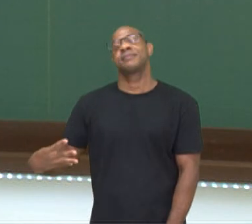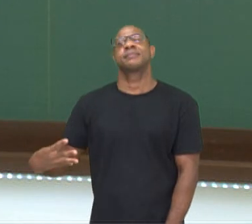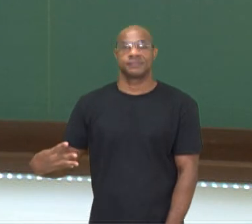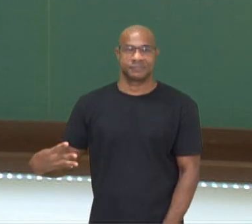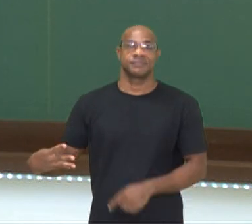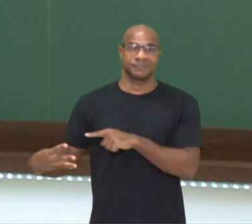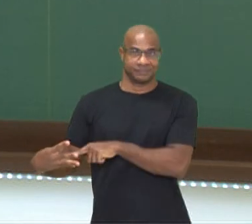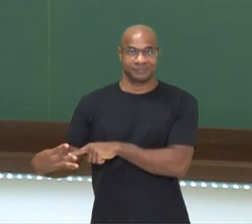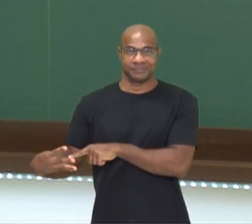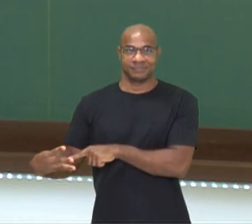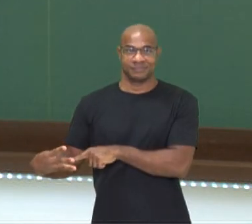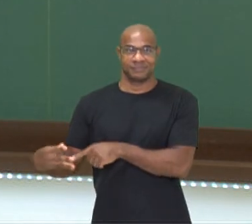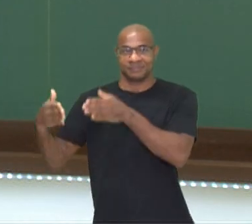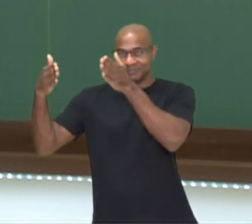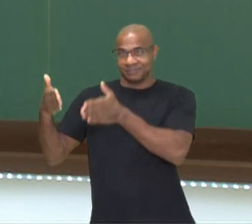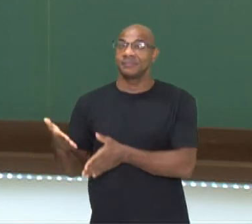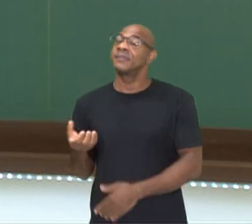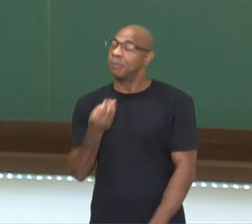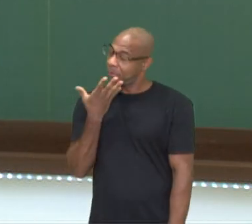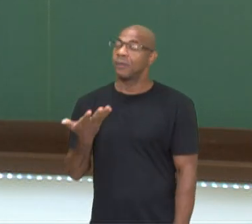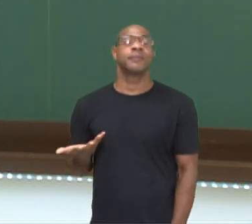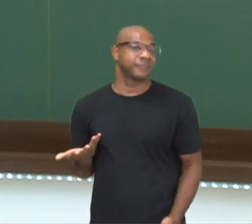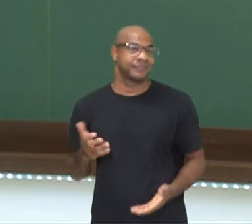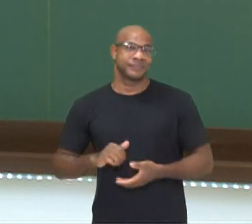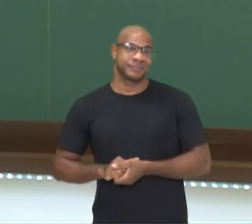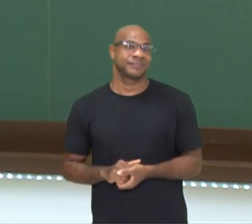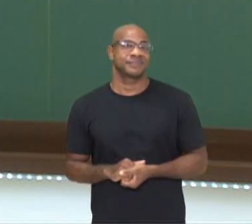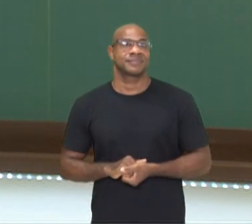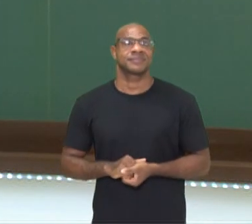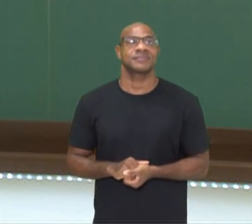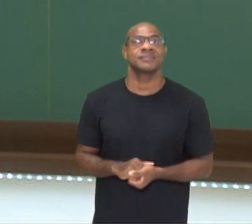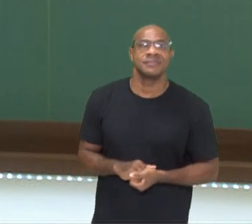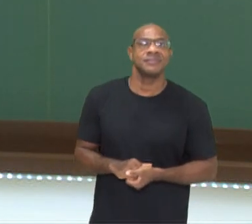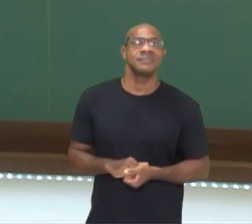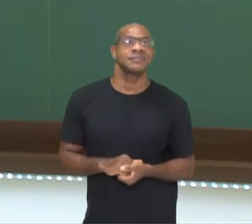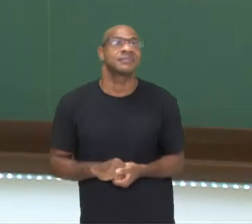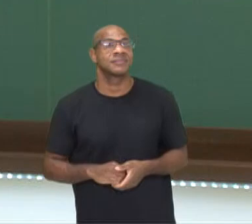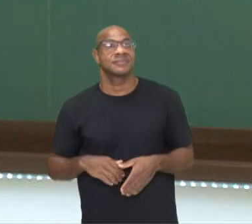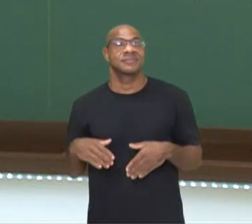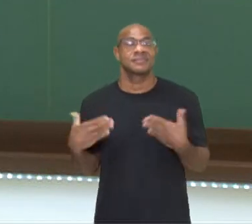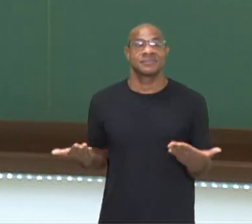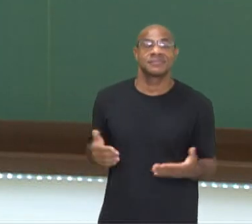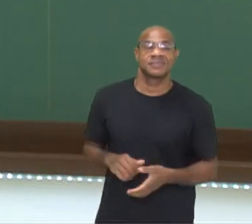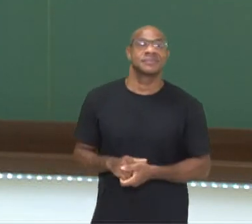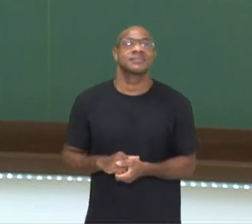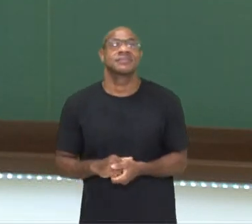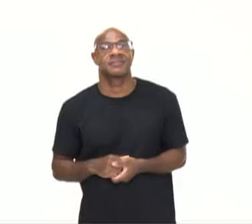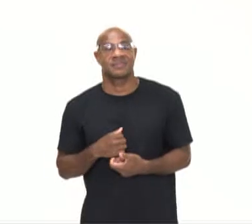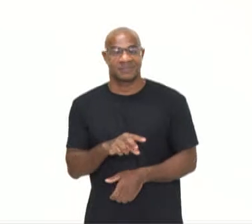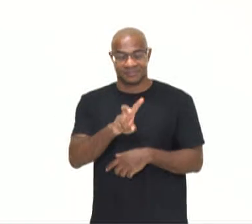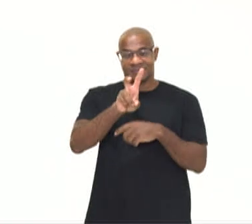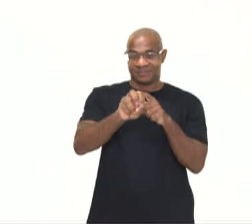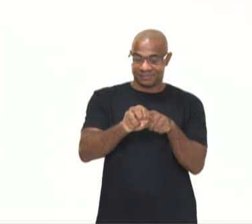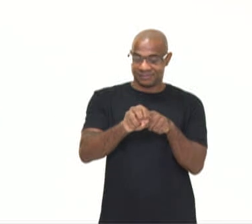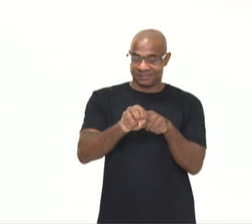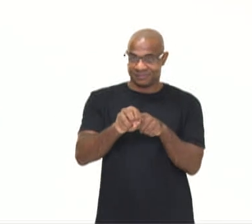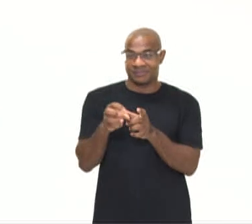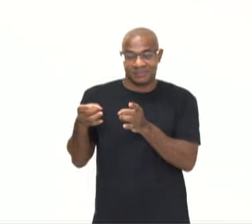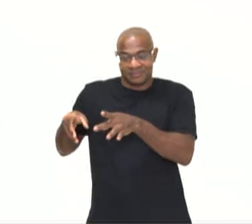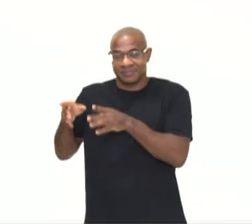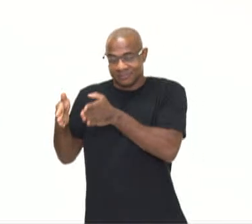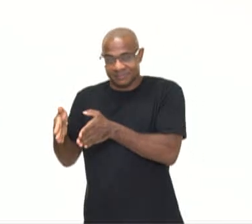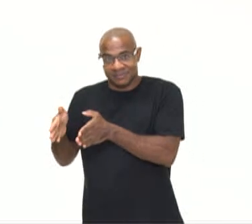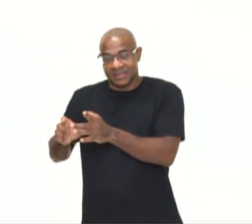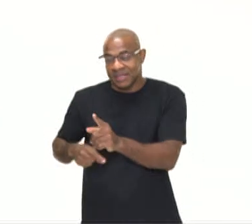194. Ficou legal, né? Sobrou ali 194. Com os 50 que sobravam dos seus